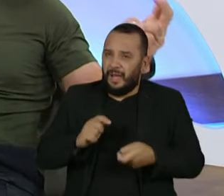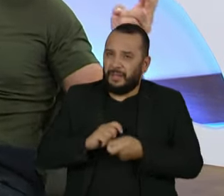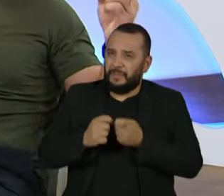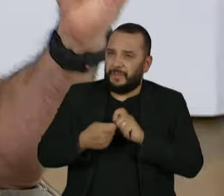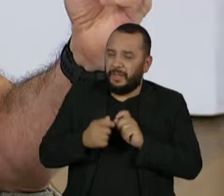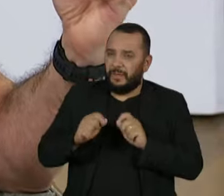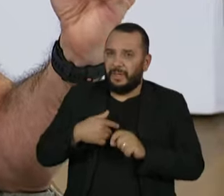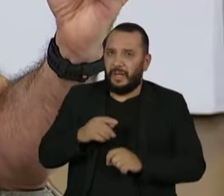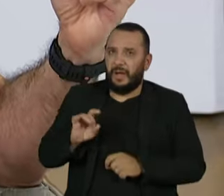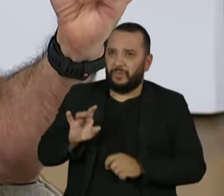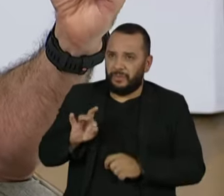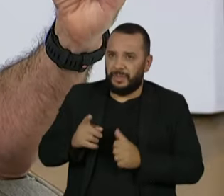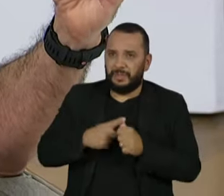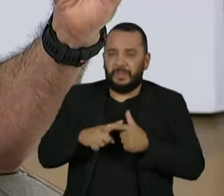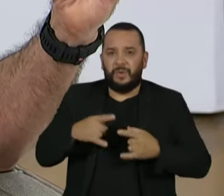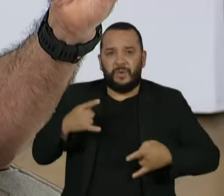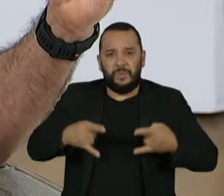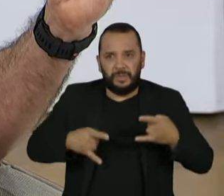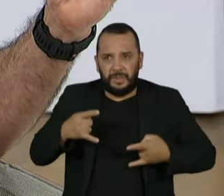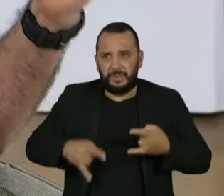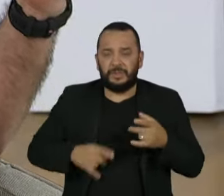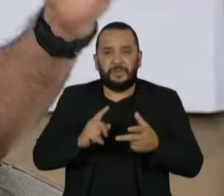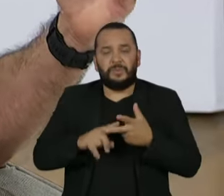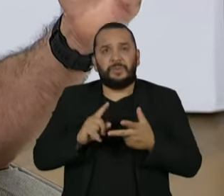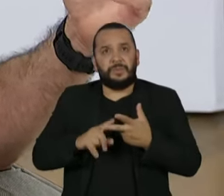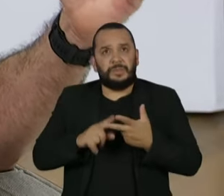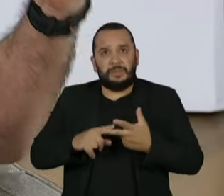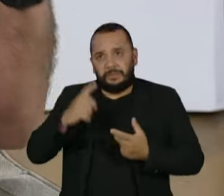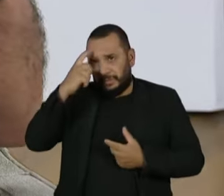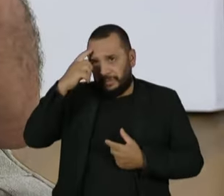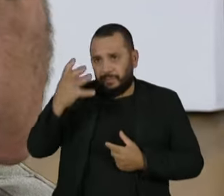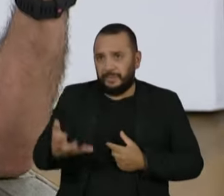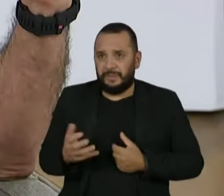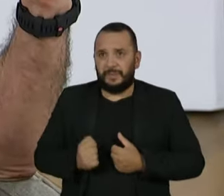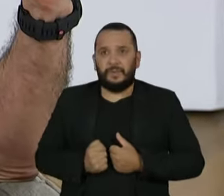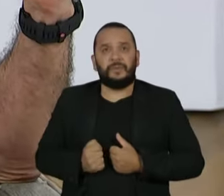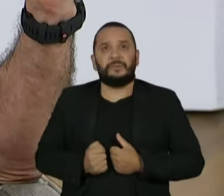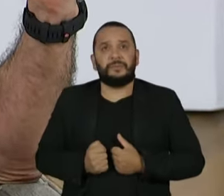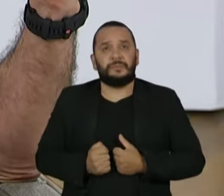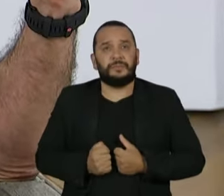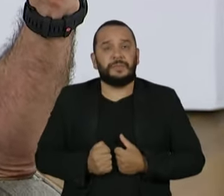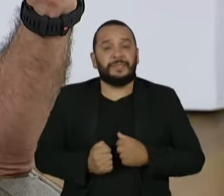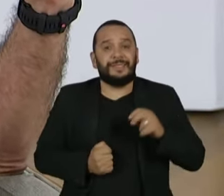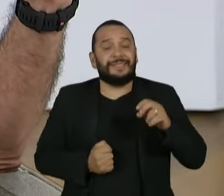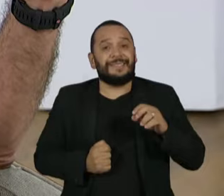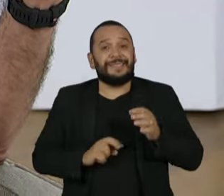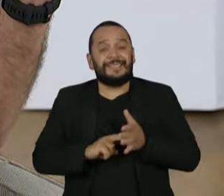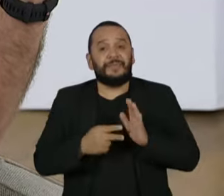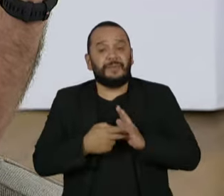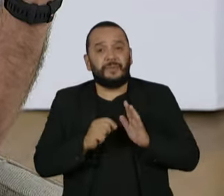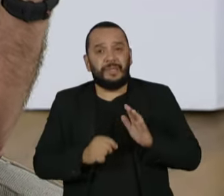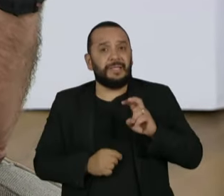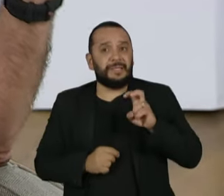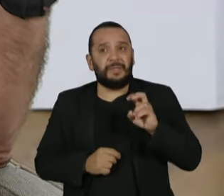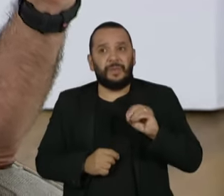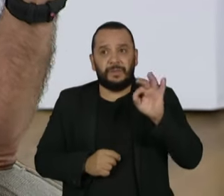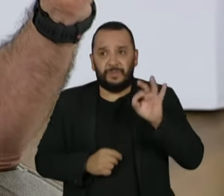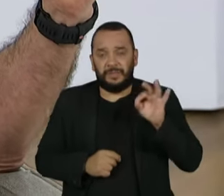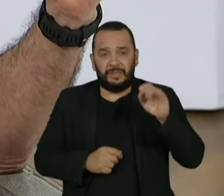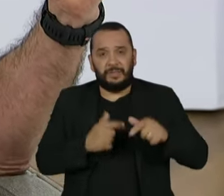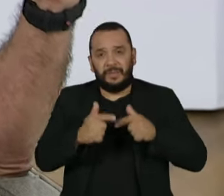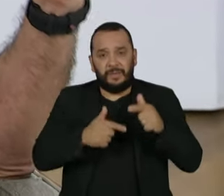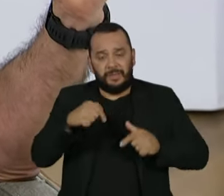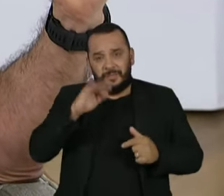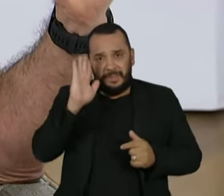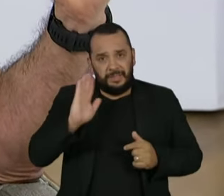automação robotização e inteligência artificial isso impacta cerca de metade da força do trabalho do país pode levar 15